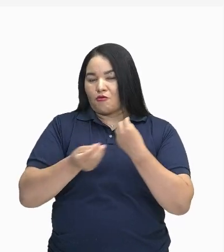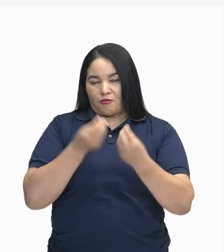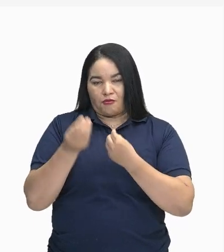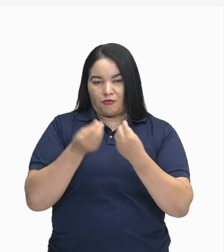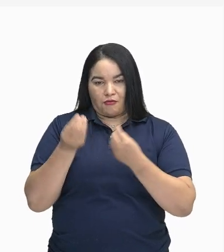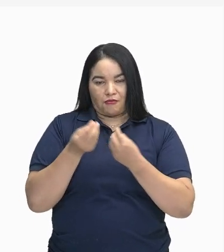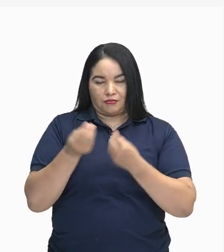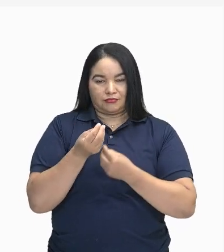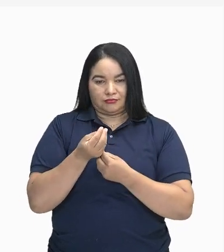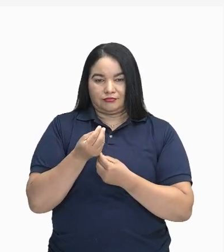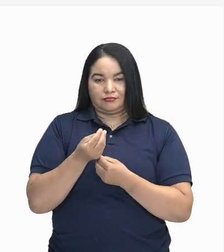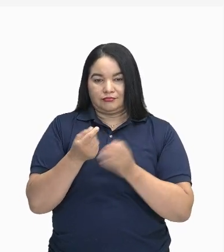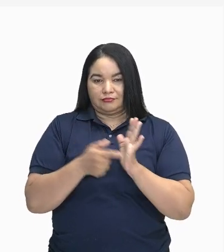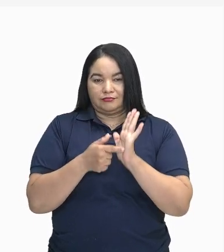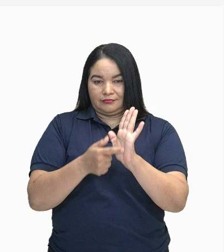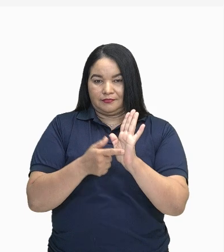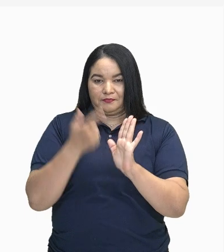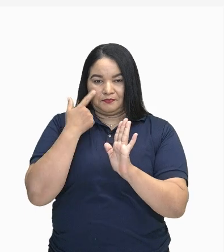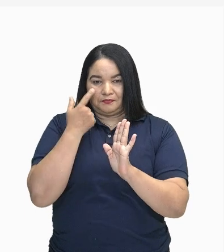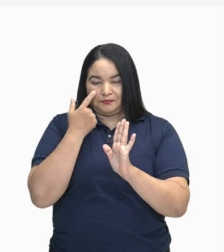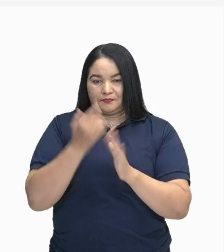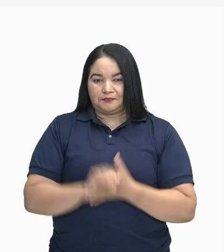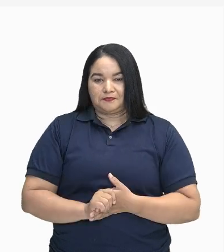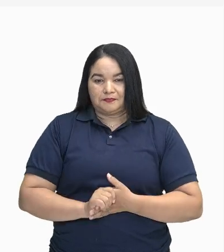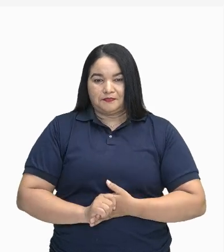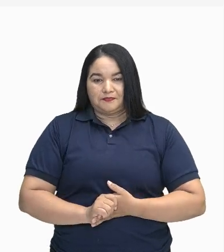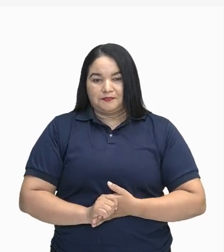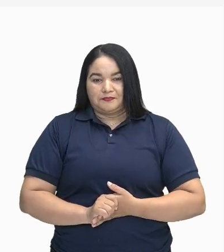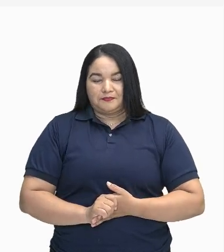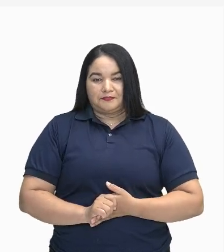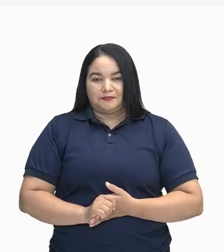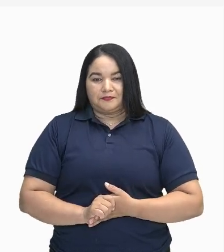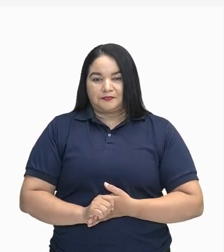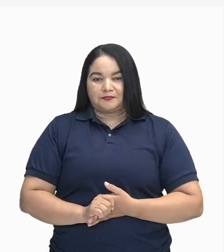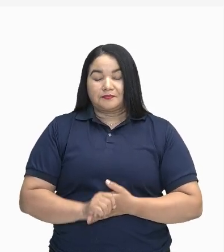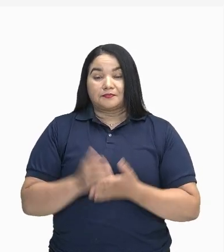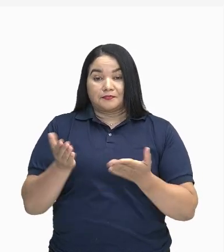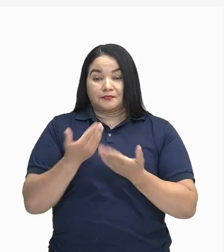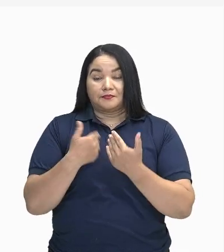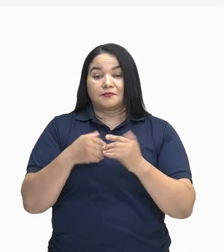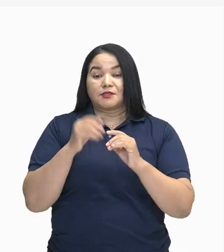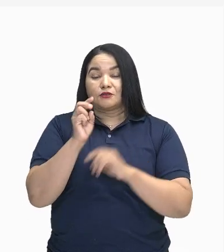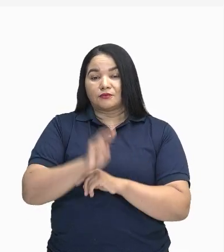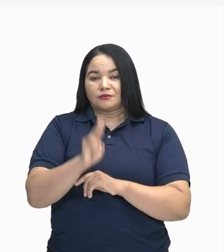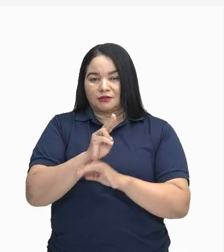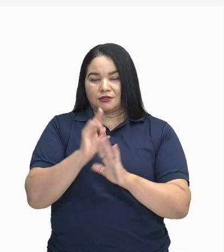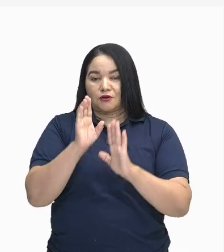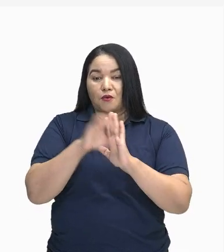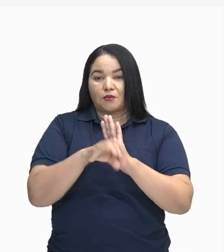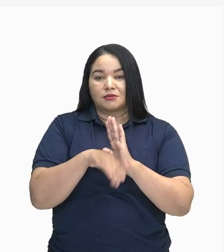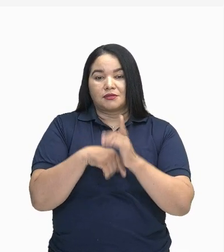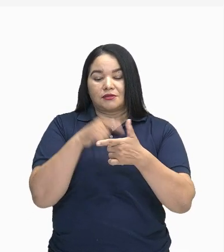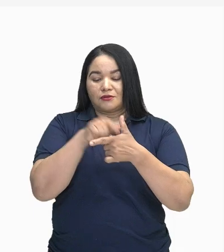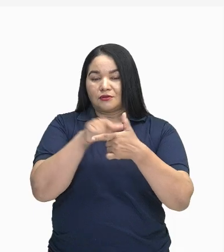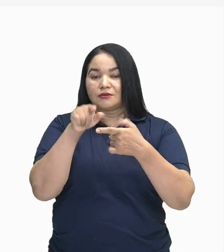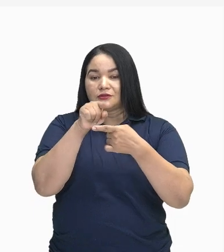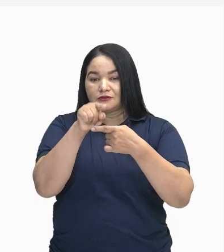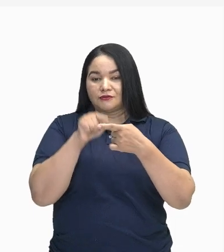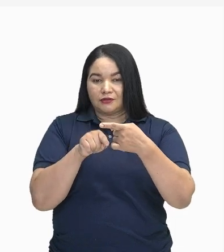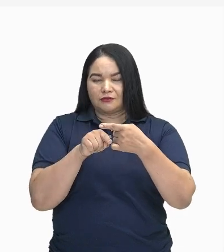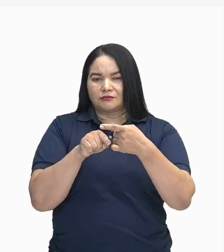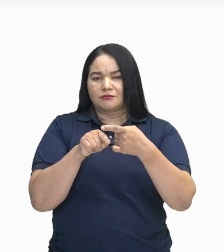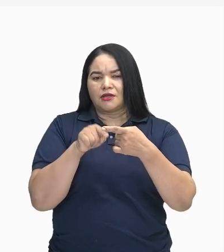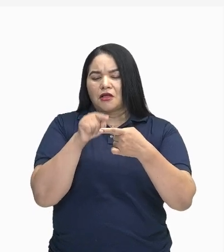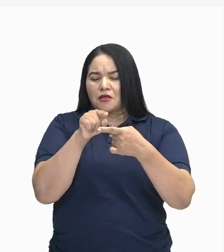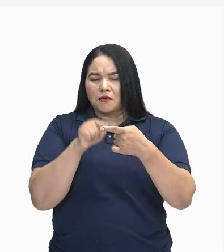mostrar isso para você, aqui usando o conceito de razão, né? De duas grandezas. Ah, quais são as